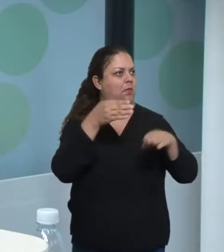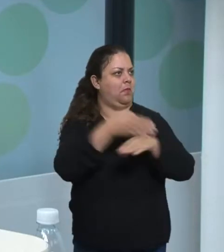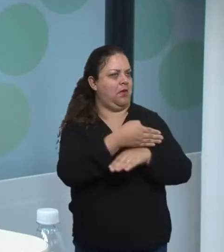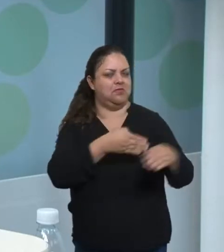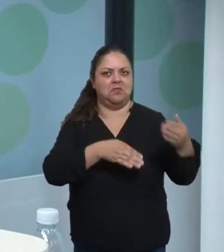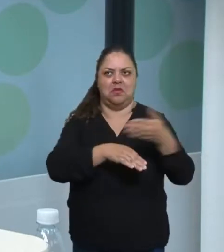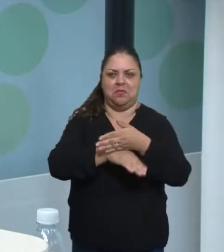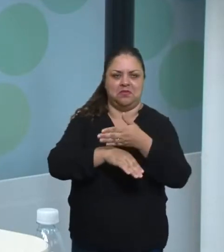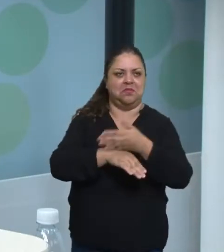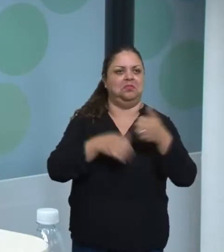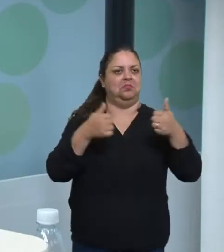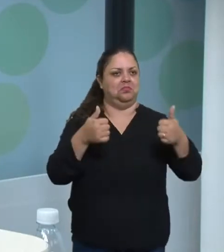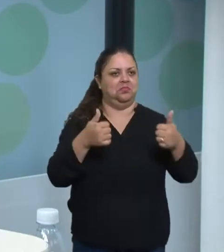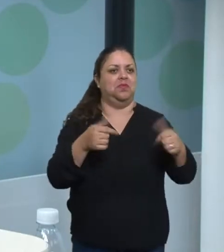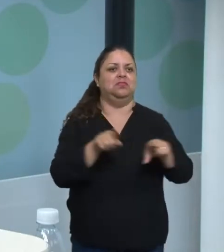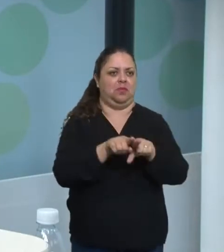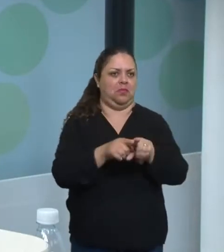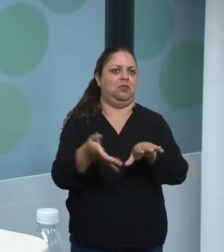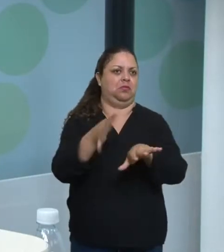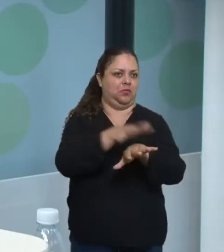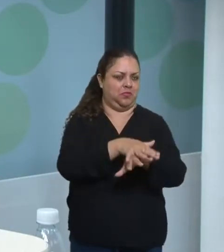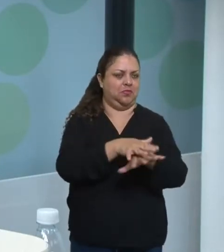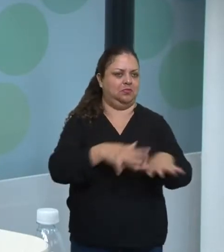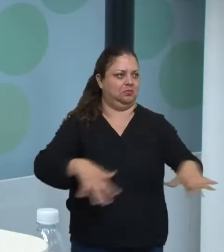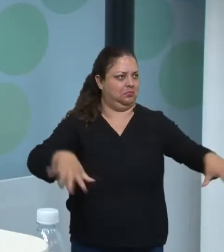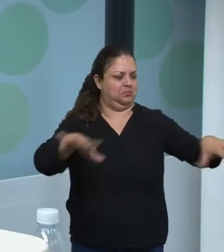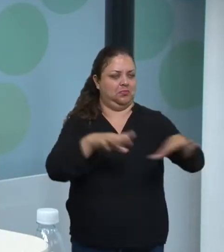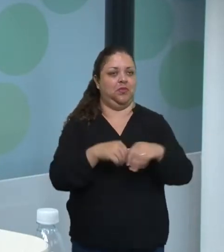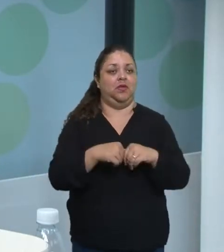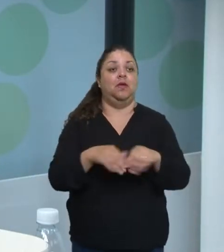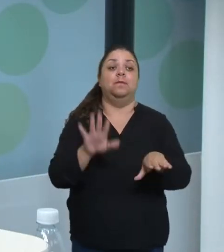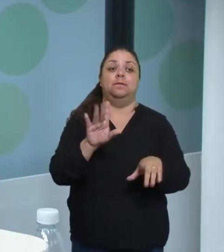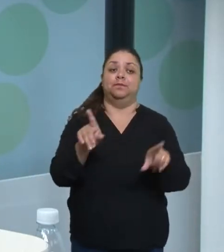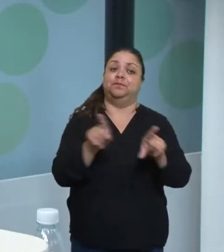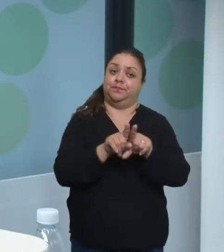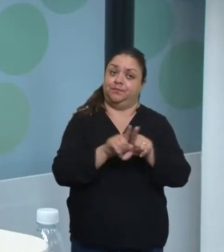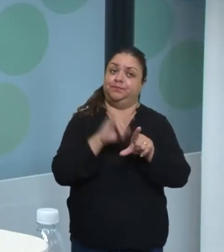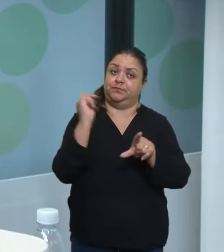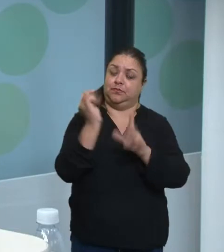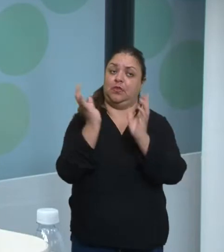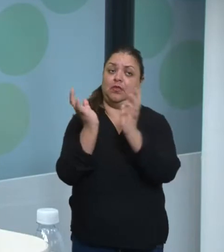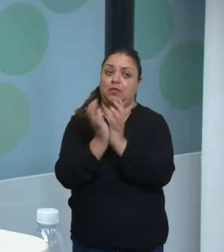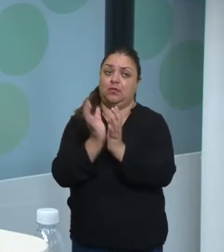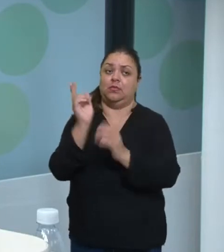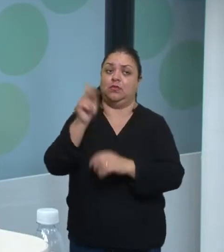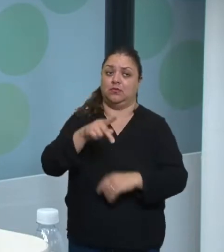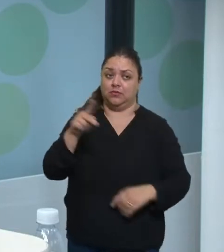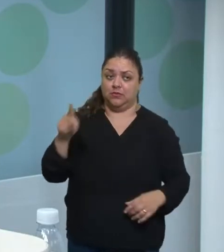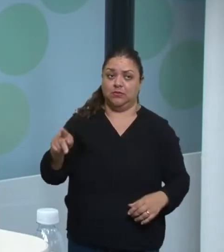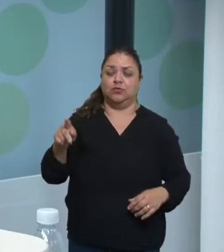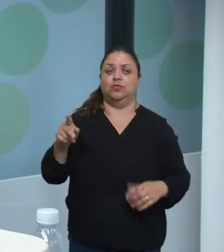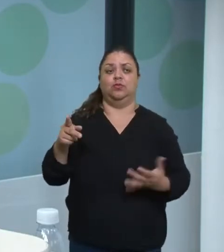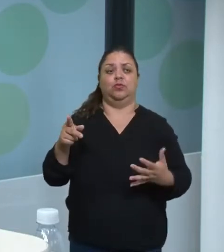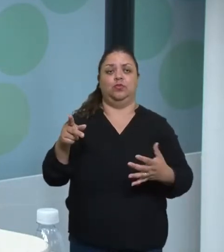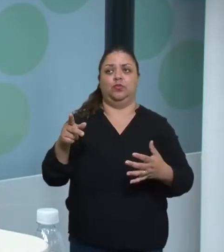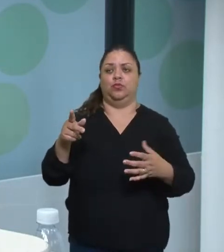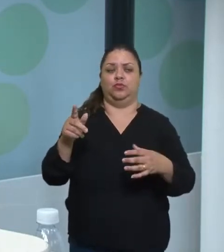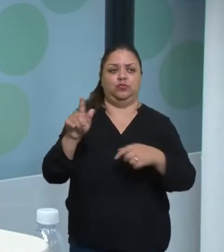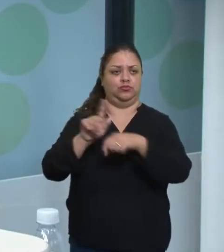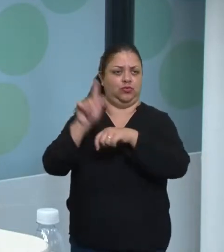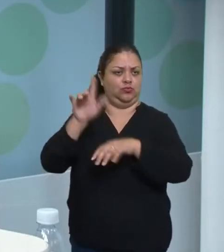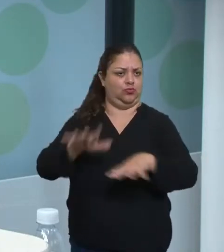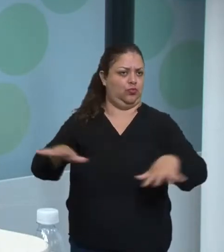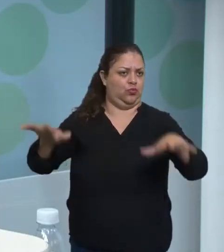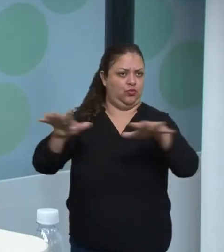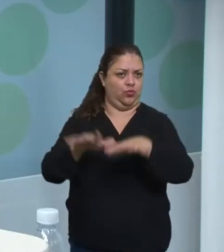e também inclusiva é importante que a equipe gestora e rezo dos professores e